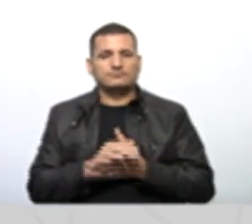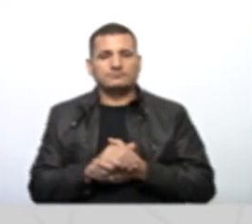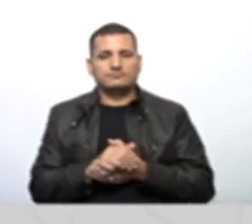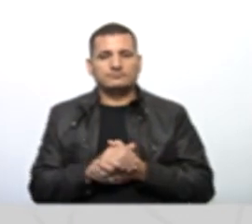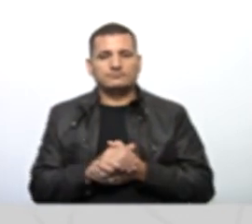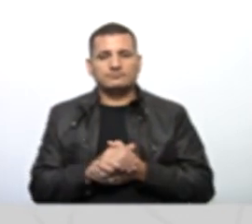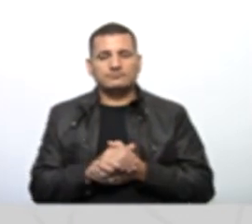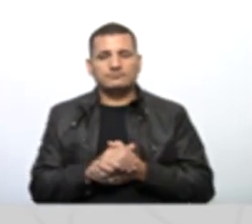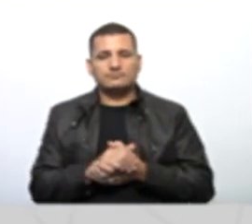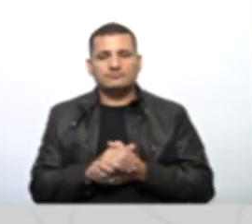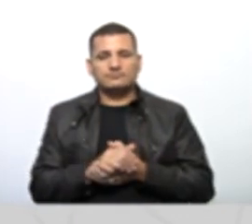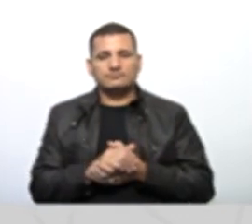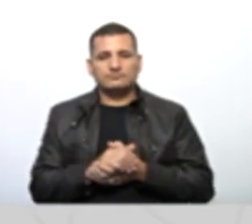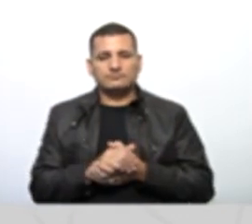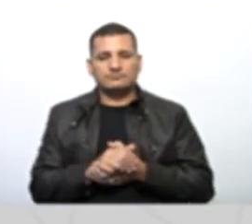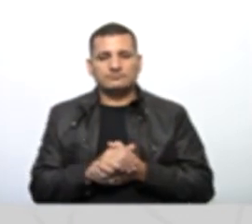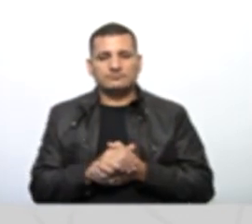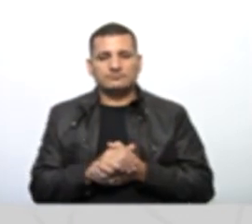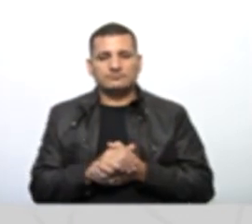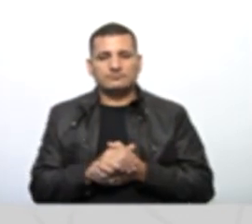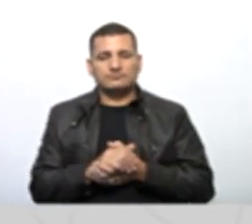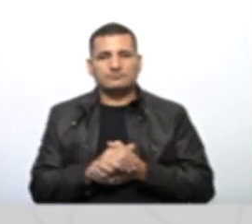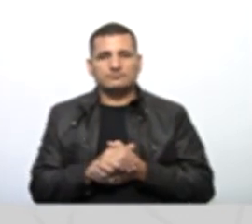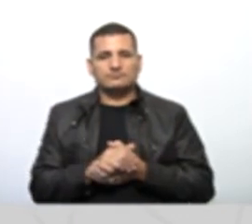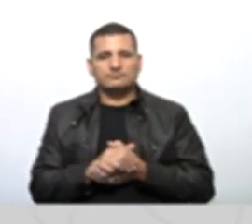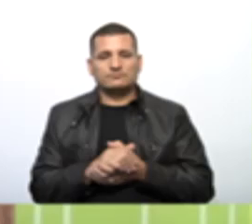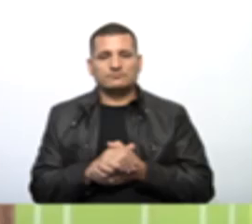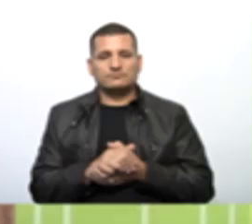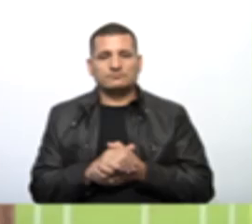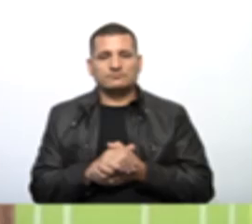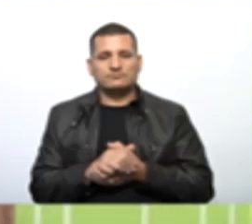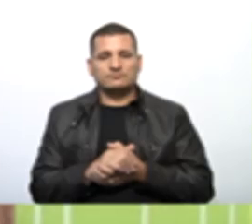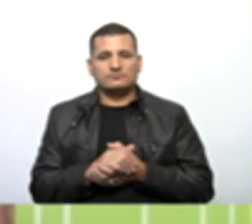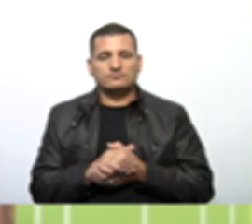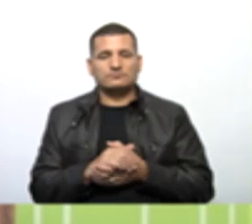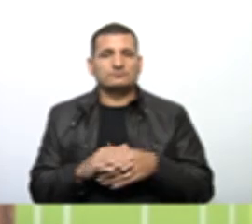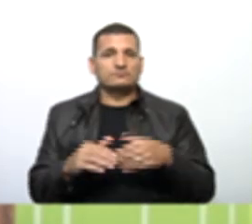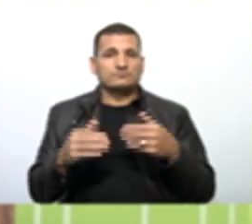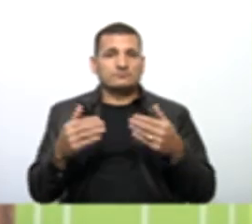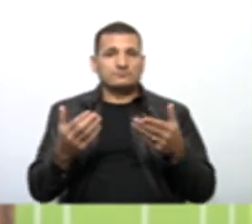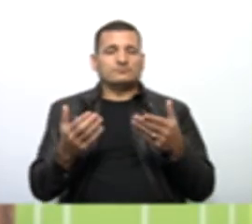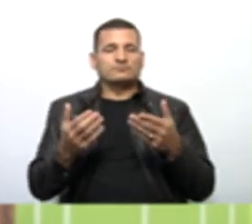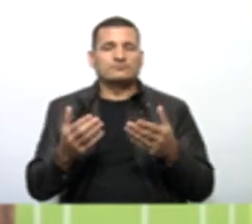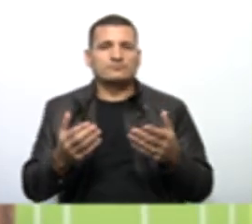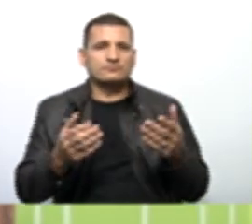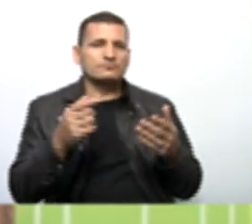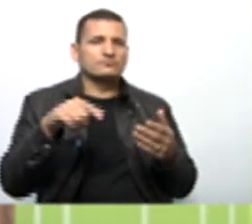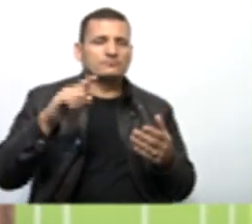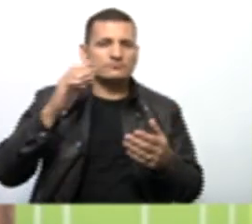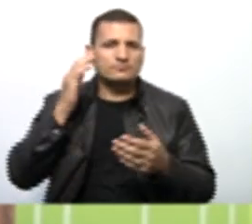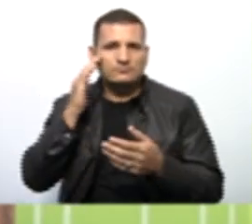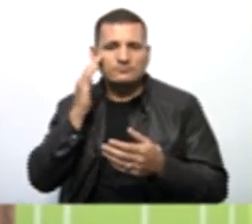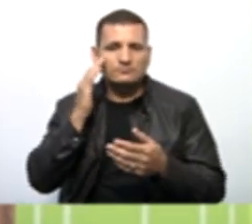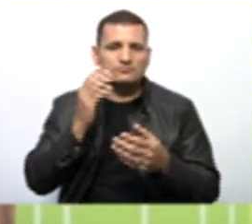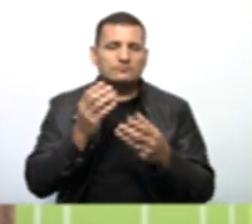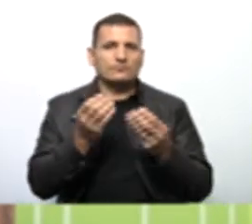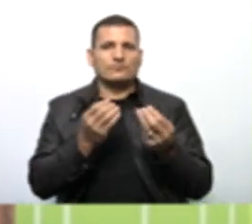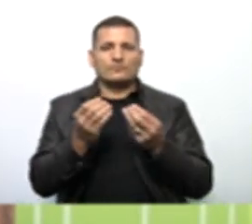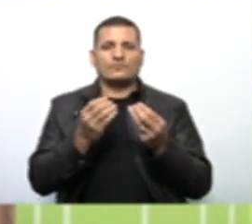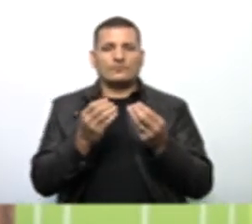é isso então é vim aqui então o pessoal vocês compreenderão qual é montado